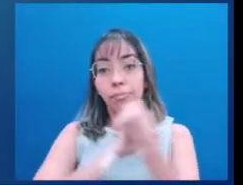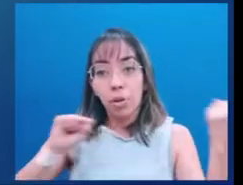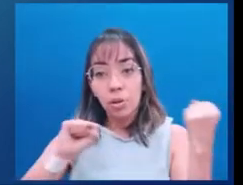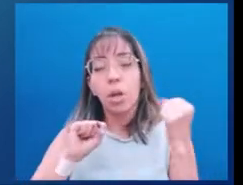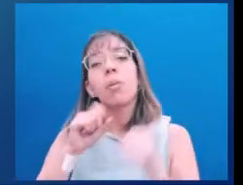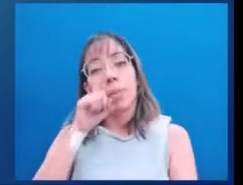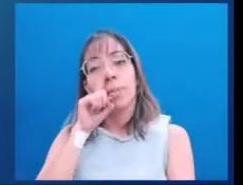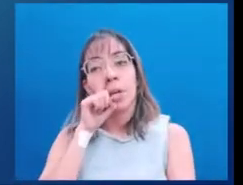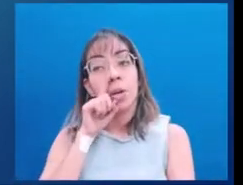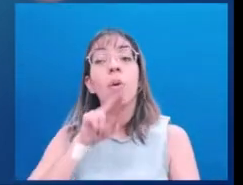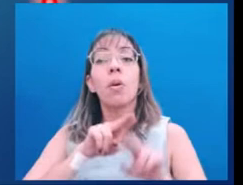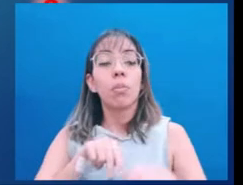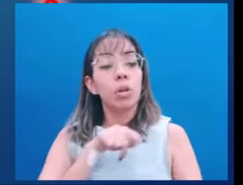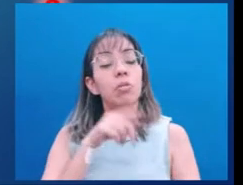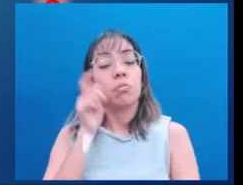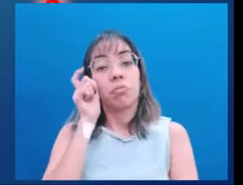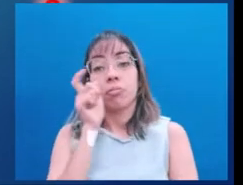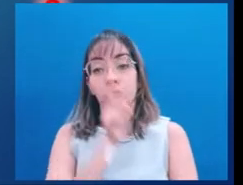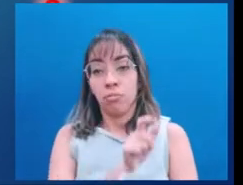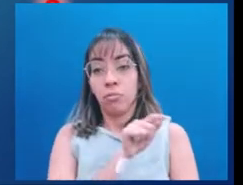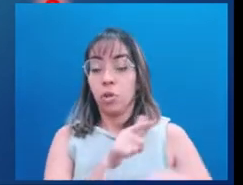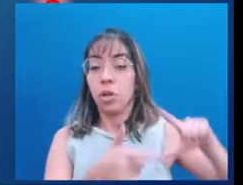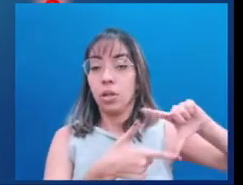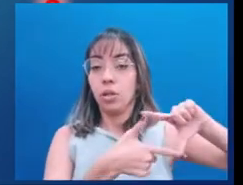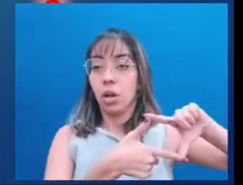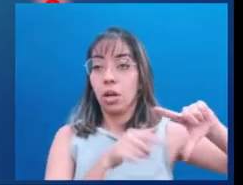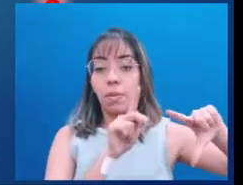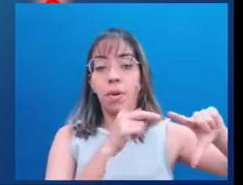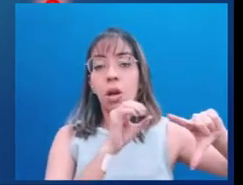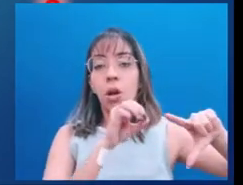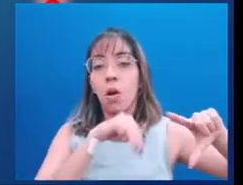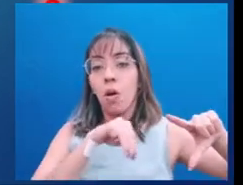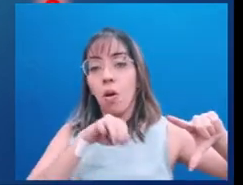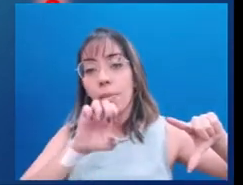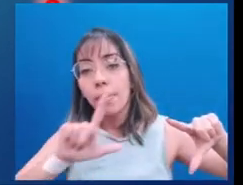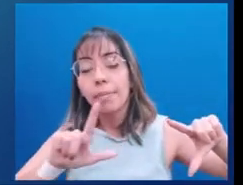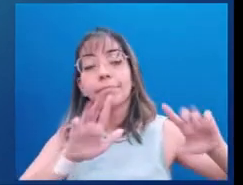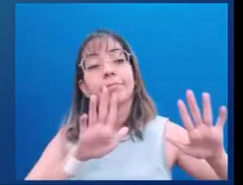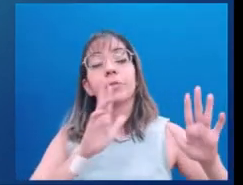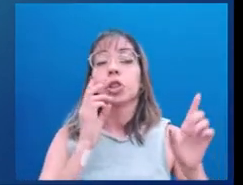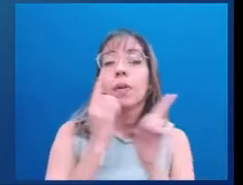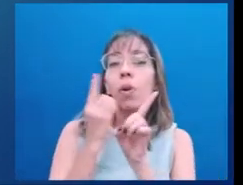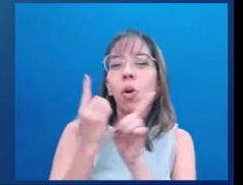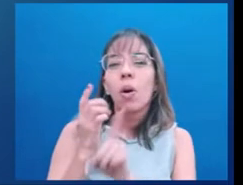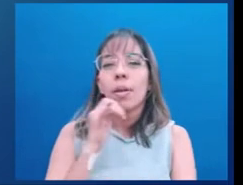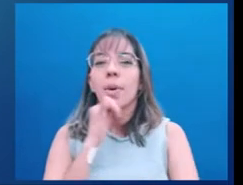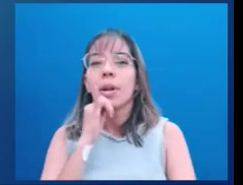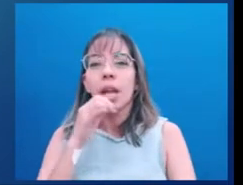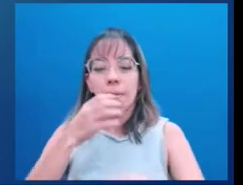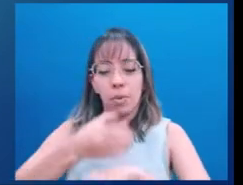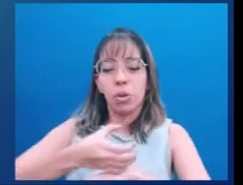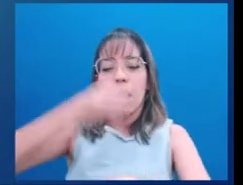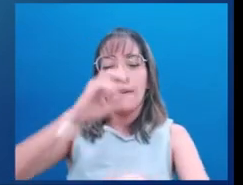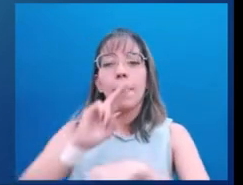mas não violentamente. Então, é bem interessante o diagrama de Rômio, a gente vê muito em materiais que são resíduos,